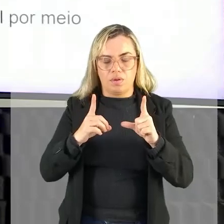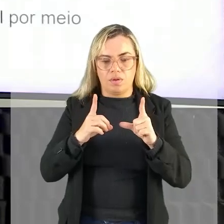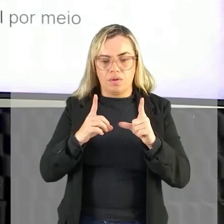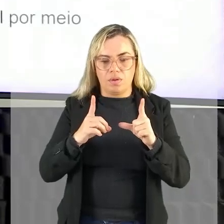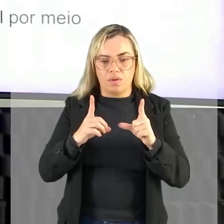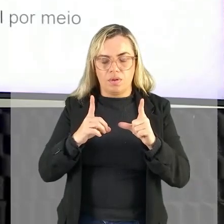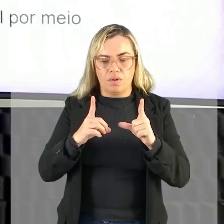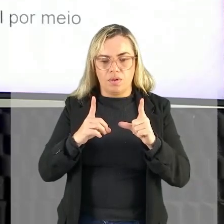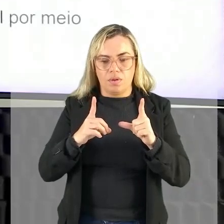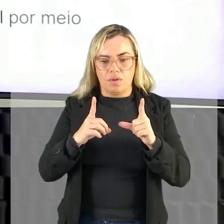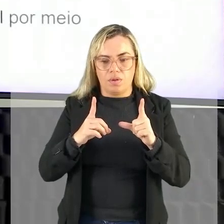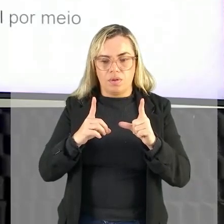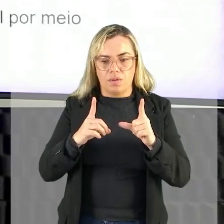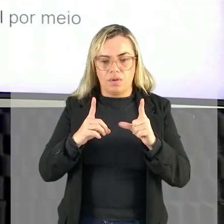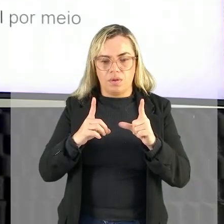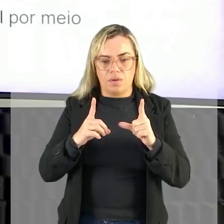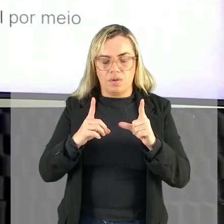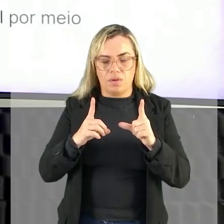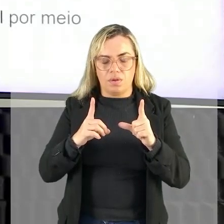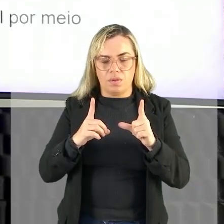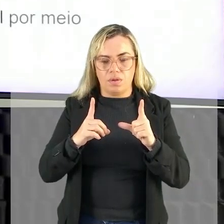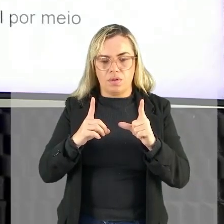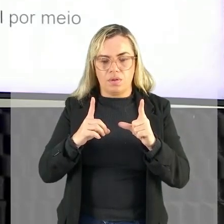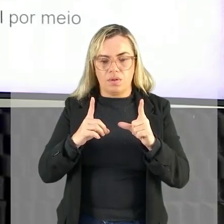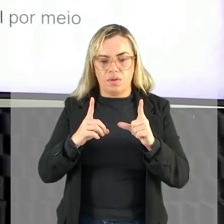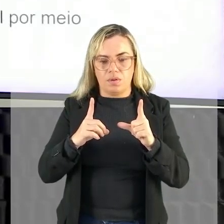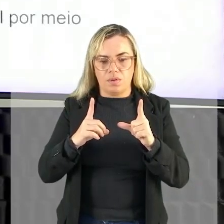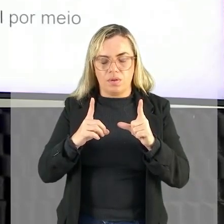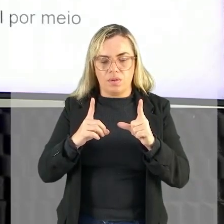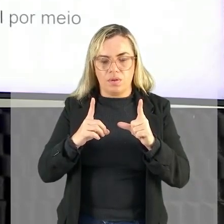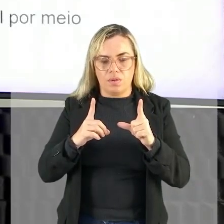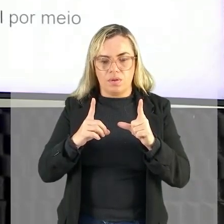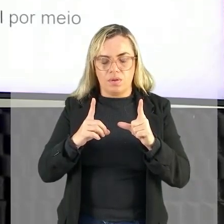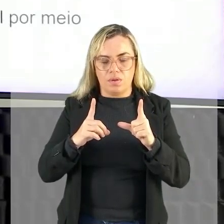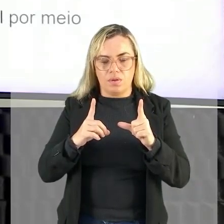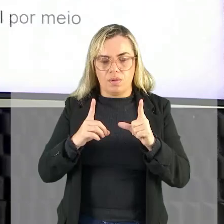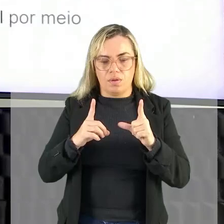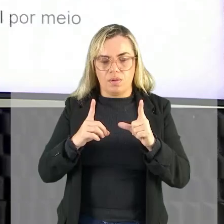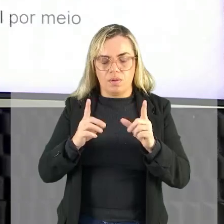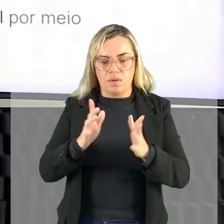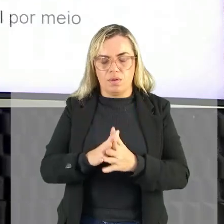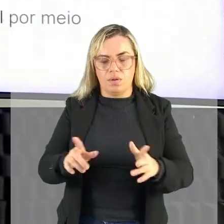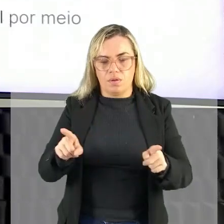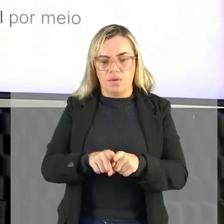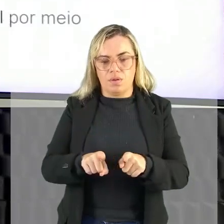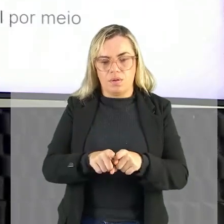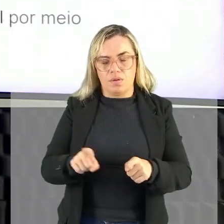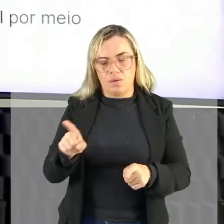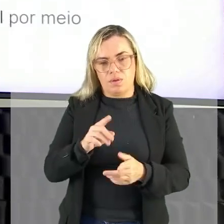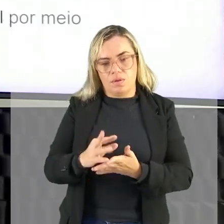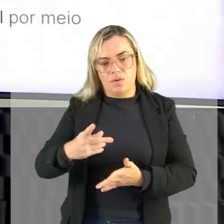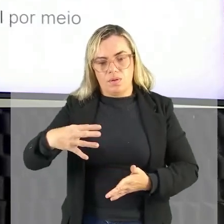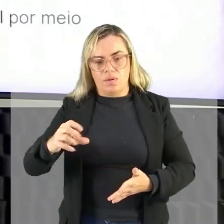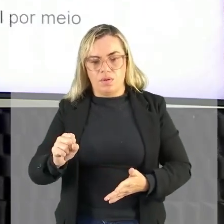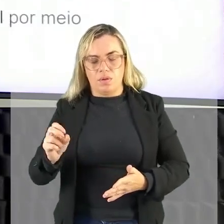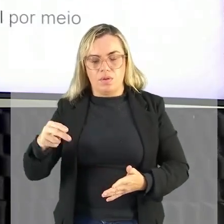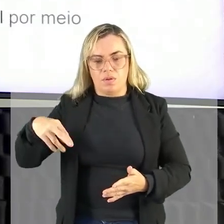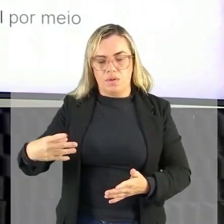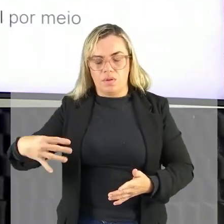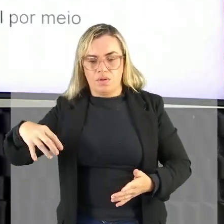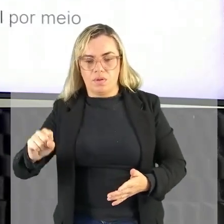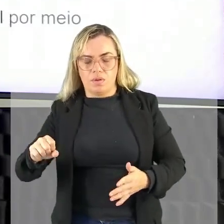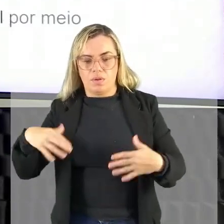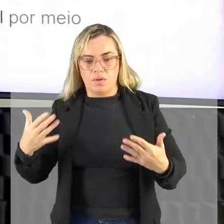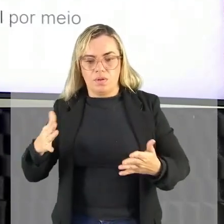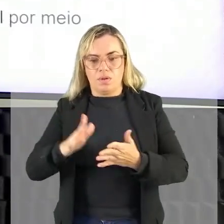Purificar ácidos nucleicos virais, facilitando a ação da enzima? Também não, porque o ácido nucleico deste vírus é que